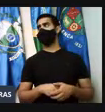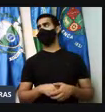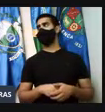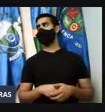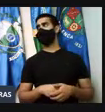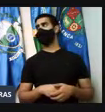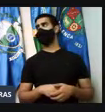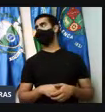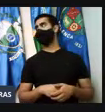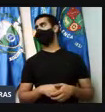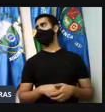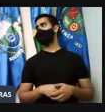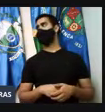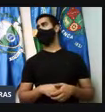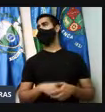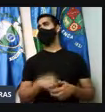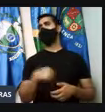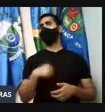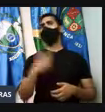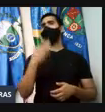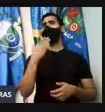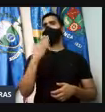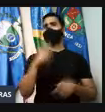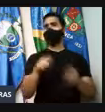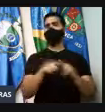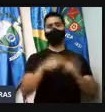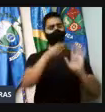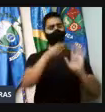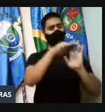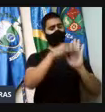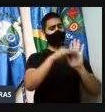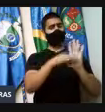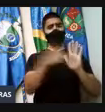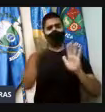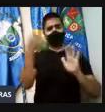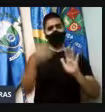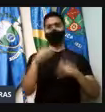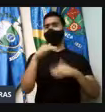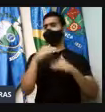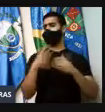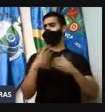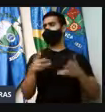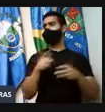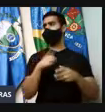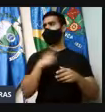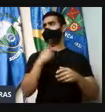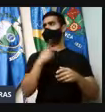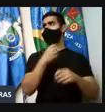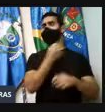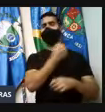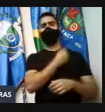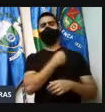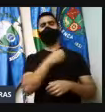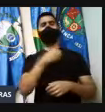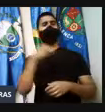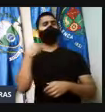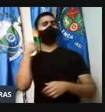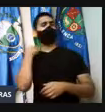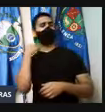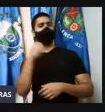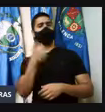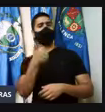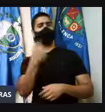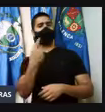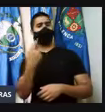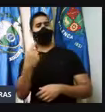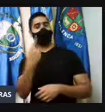das contribuições previdenciárias, pedir, inclusive, se tem o número da conta, 133, para que viesse,